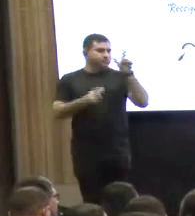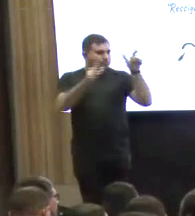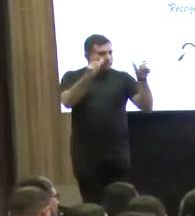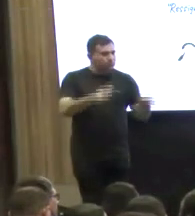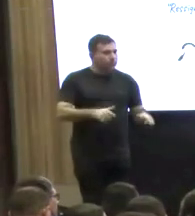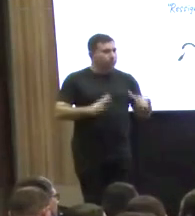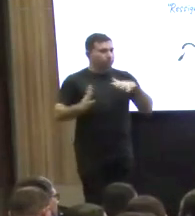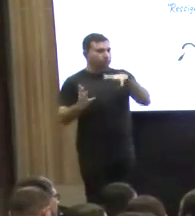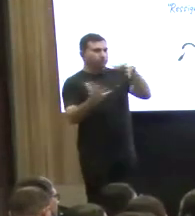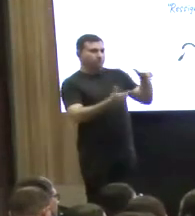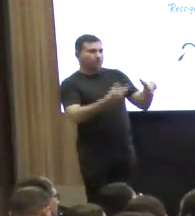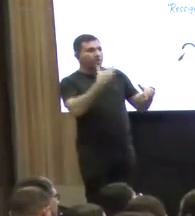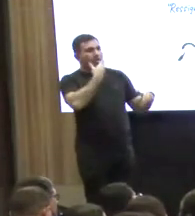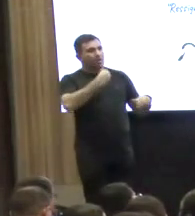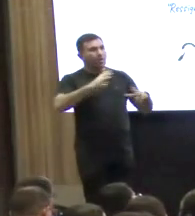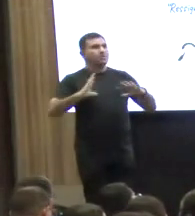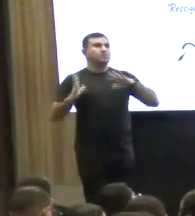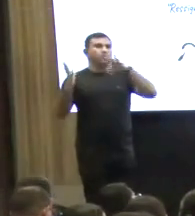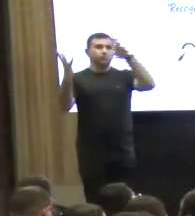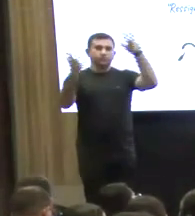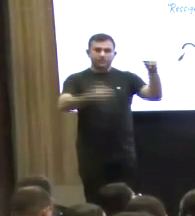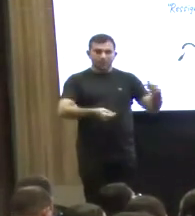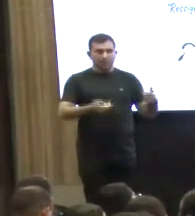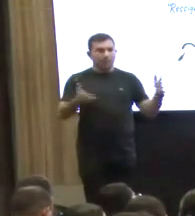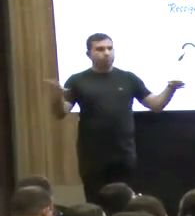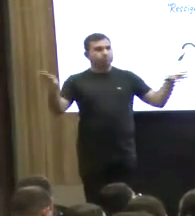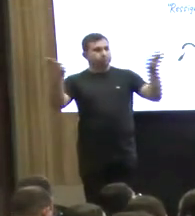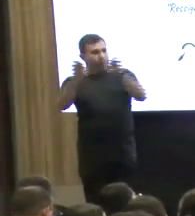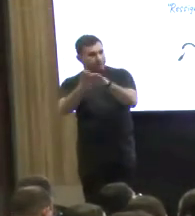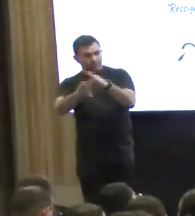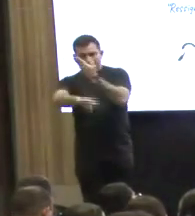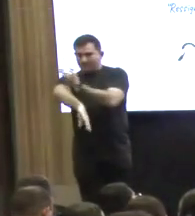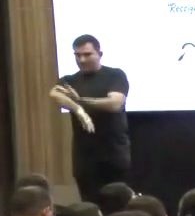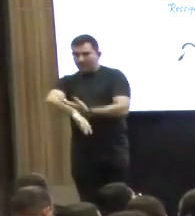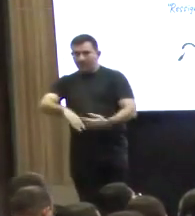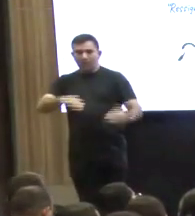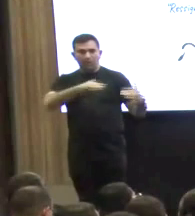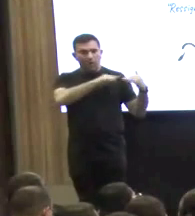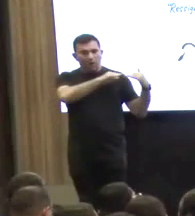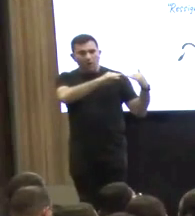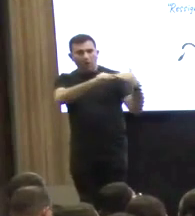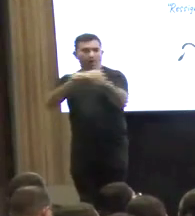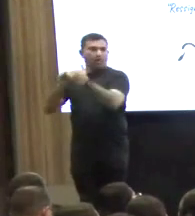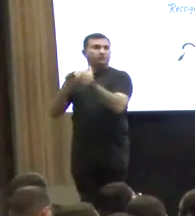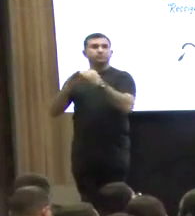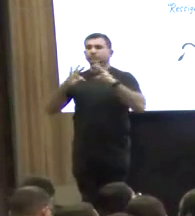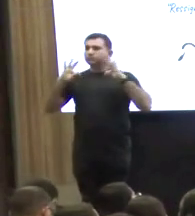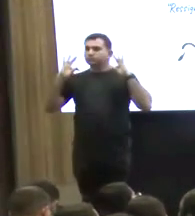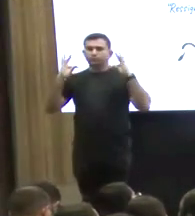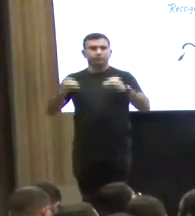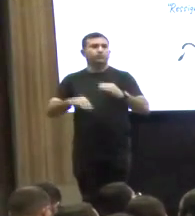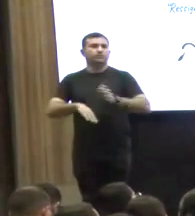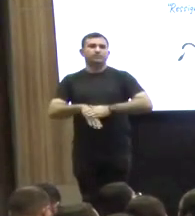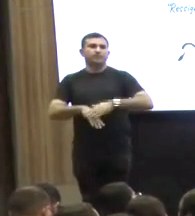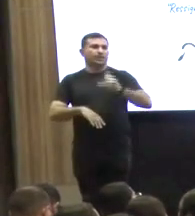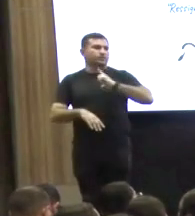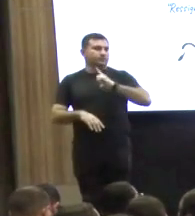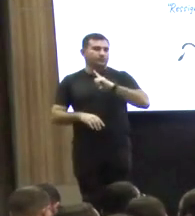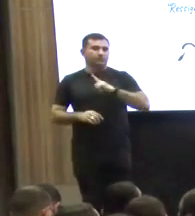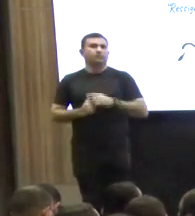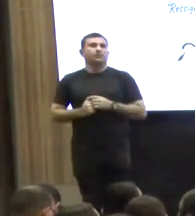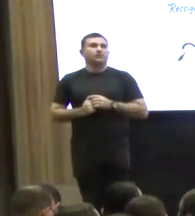homem universal, não é isso? O branco universal. São grandes